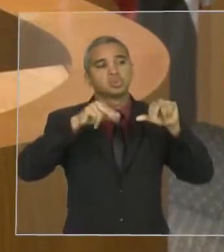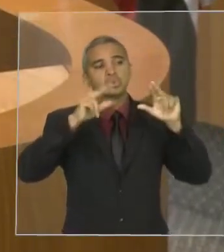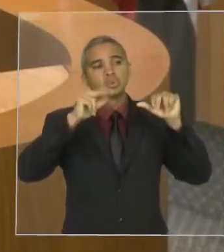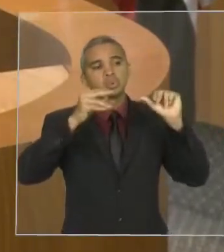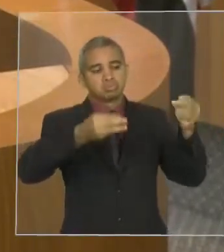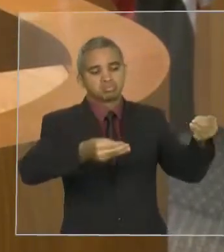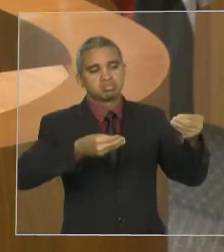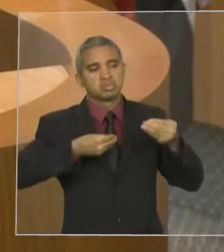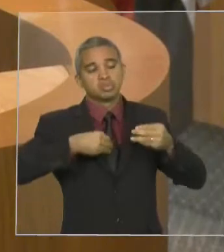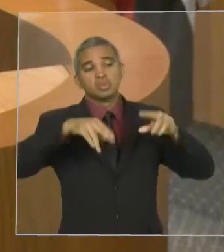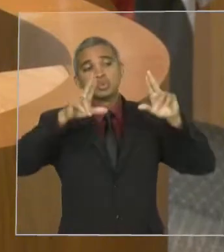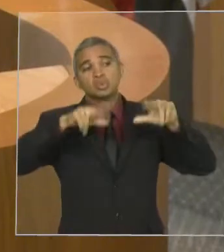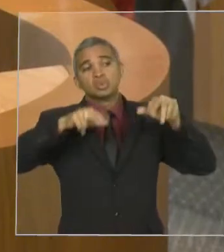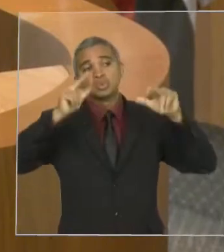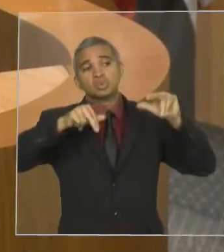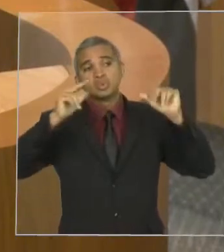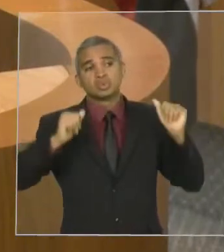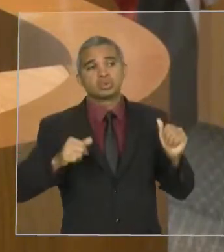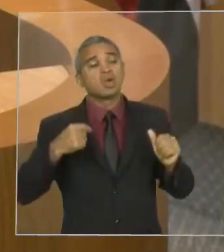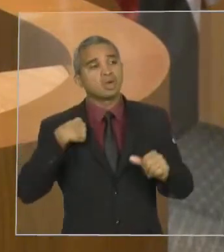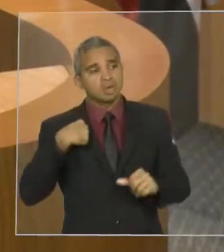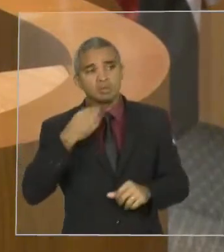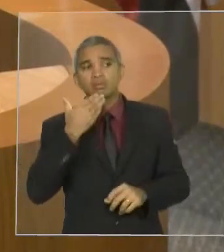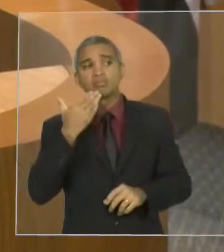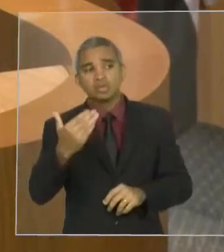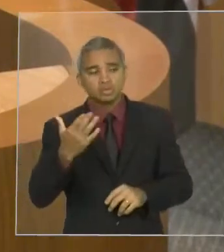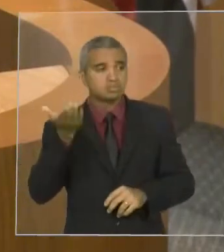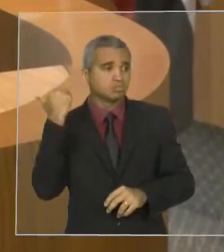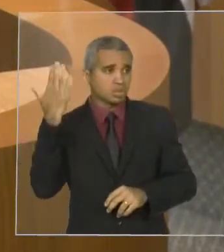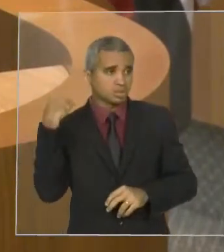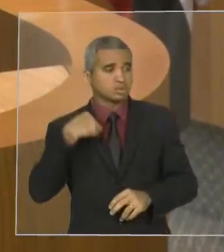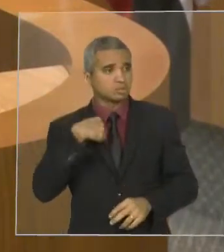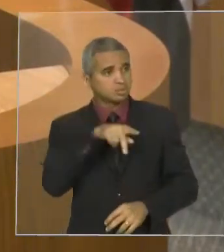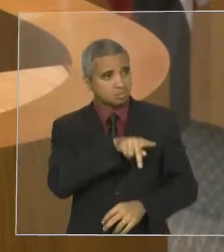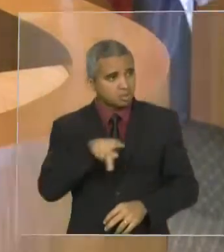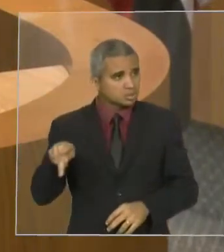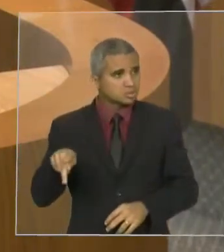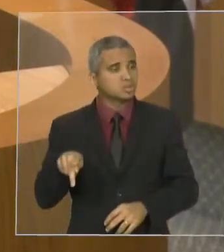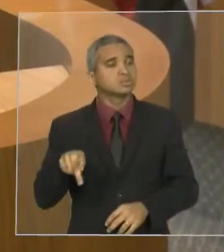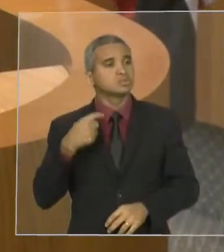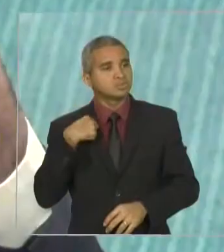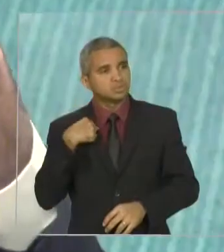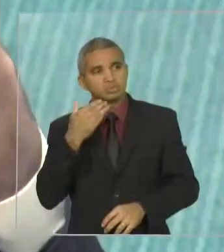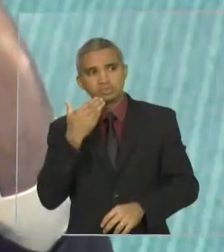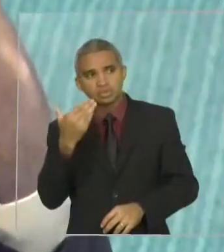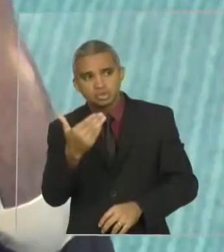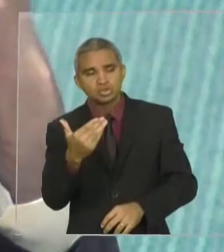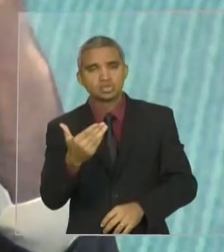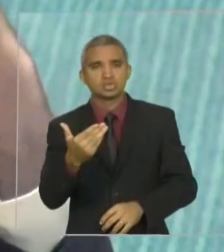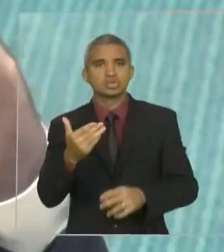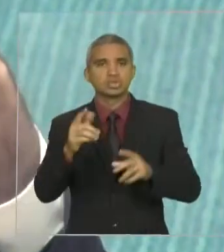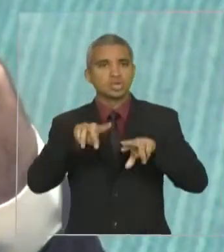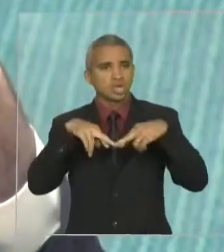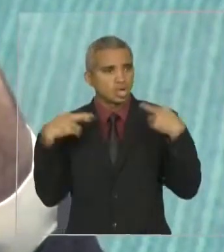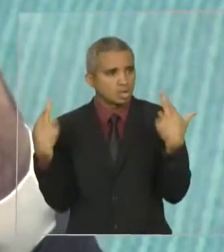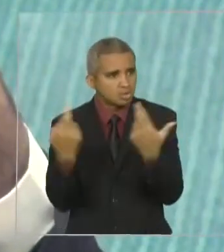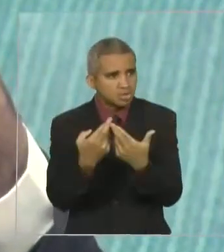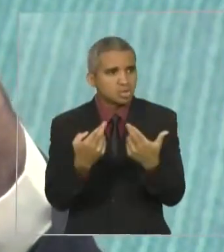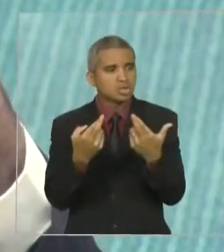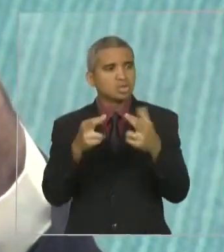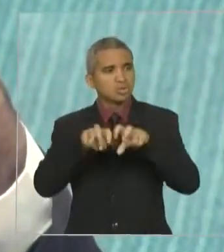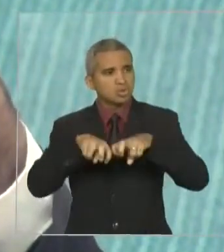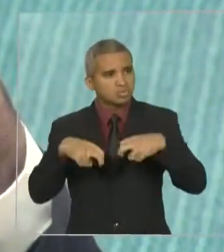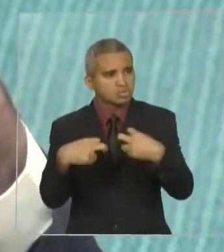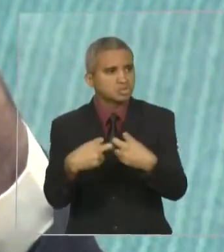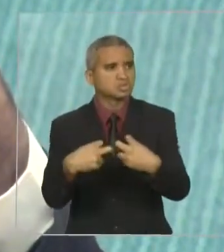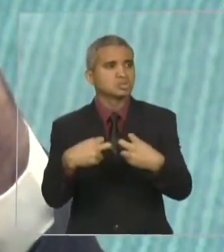que eu já solicitei, enquanto presidente na época, sobre todas as reuniões que a gente participou, eu como presidente da Comissão de Meio Ambiente